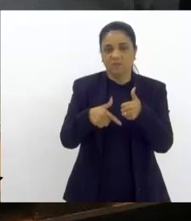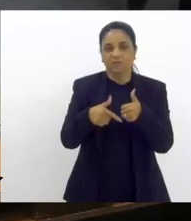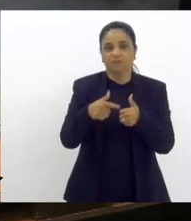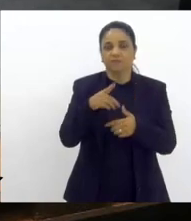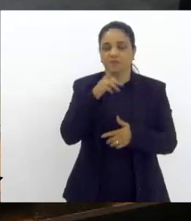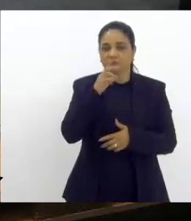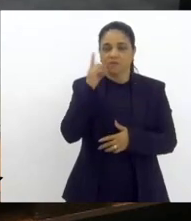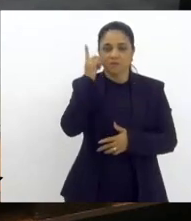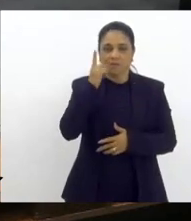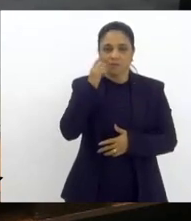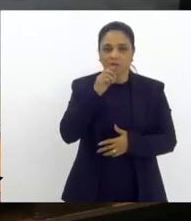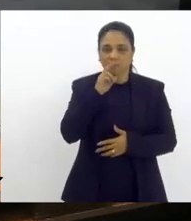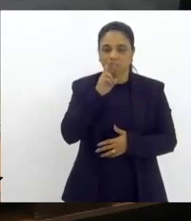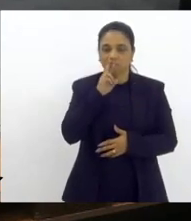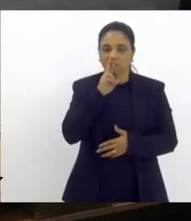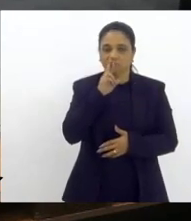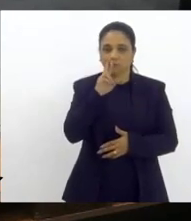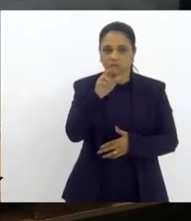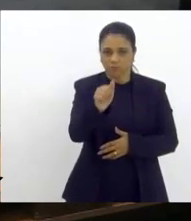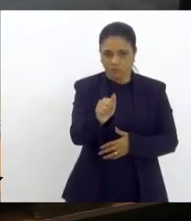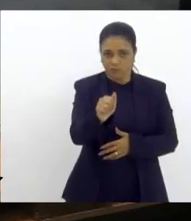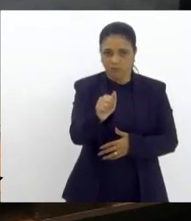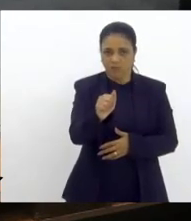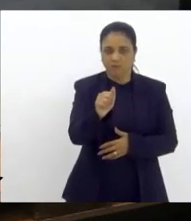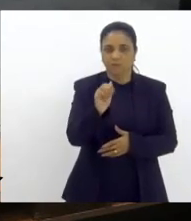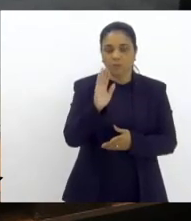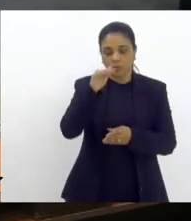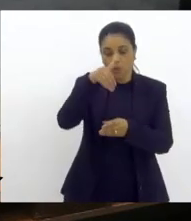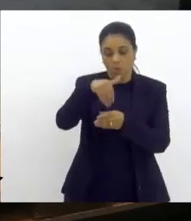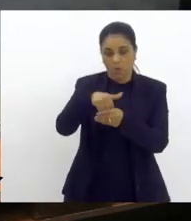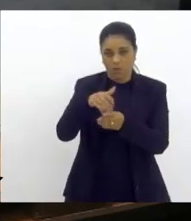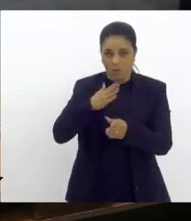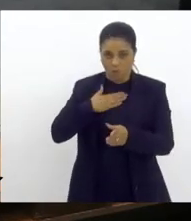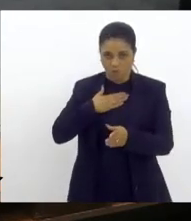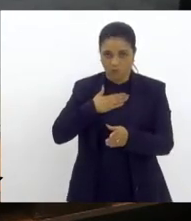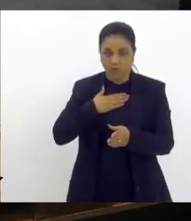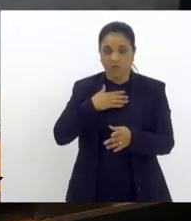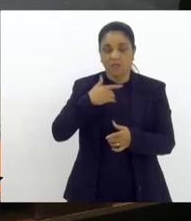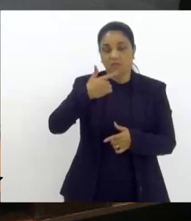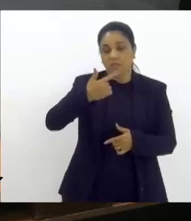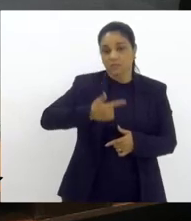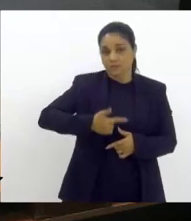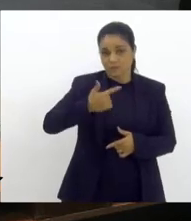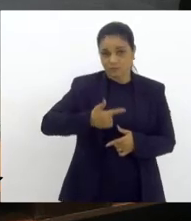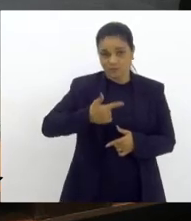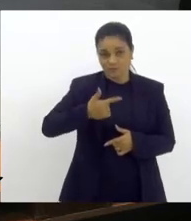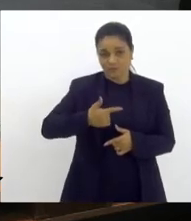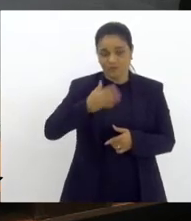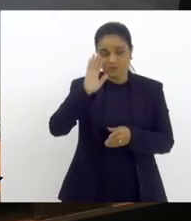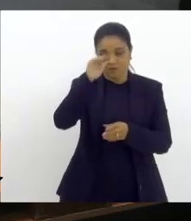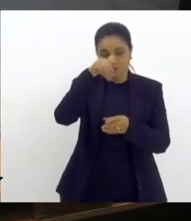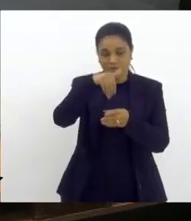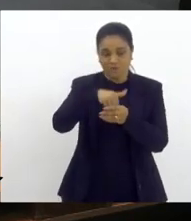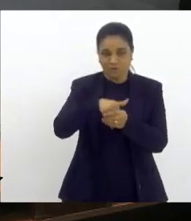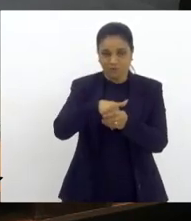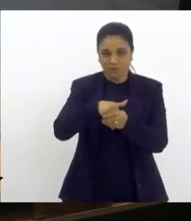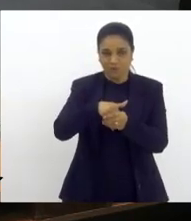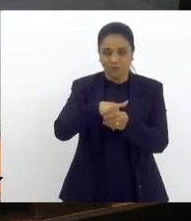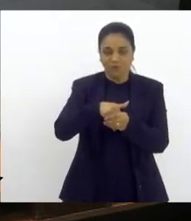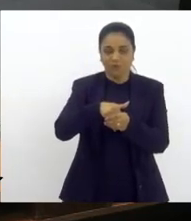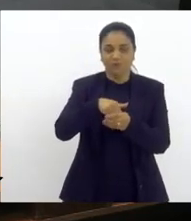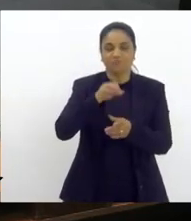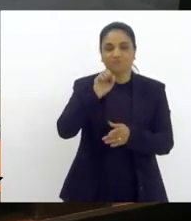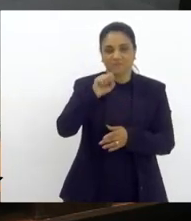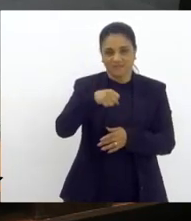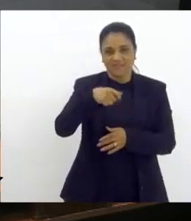eu faço a votação pela segunda vez estou votando sim no projeto da deputada Marina